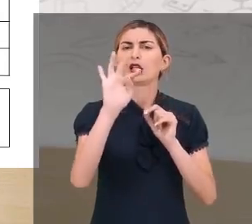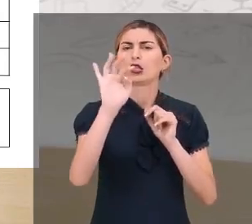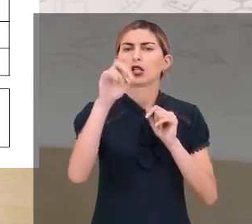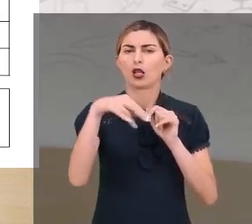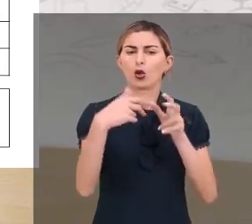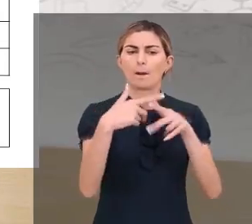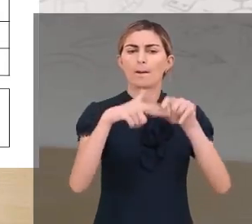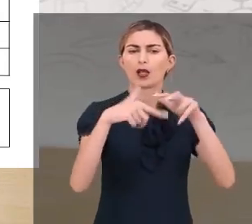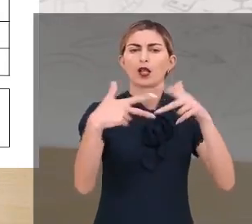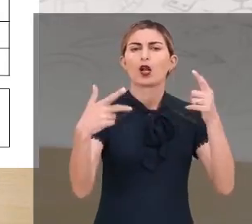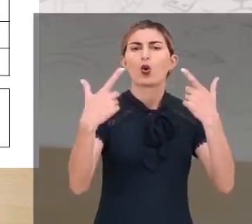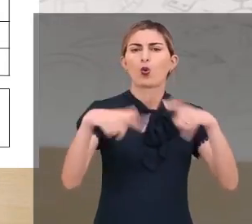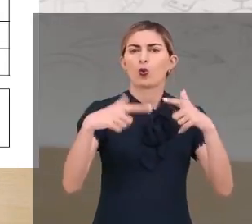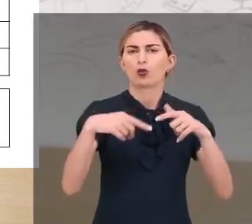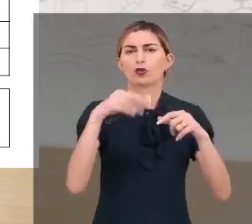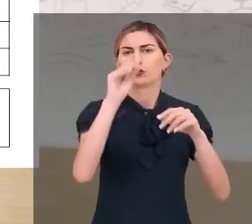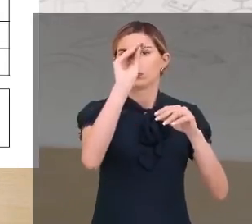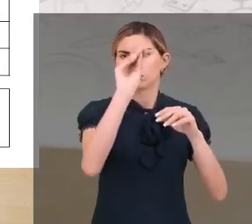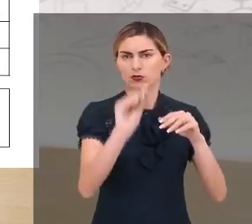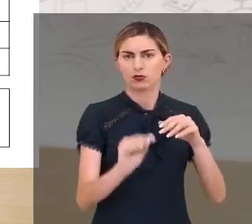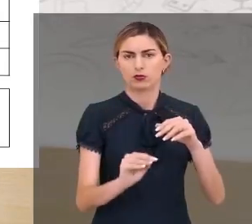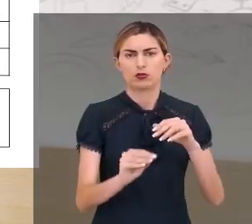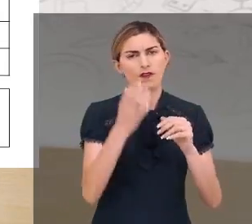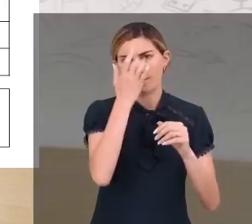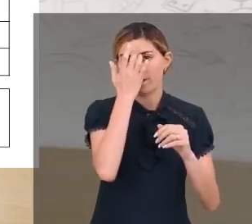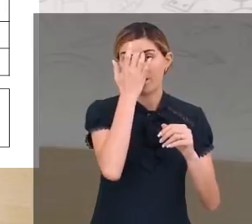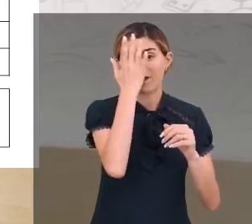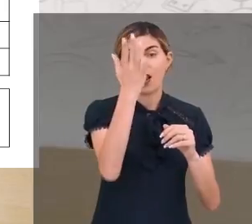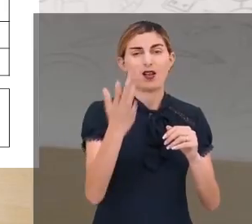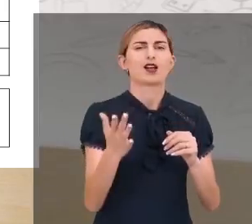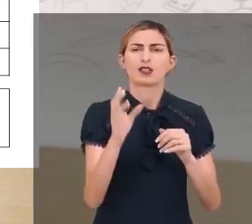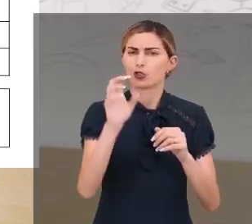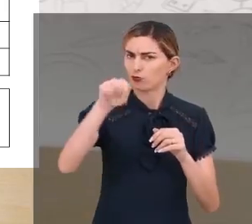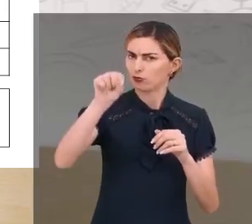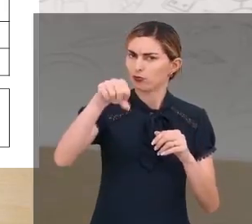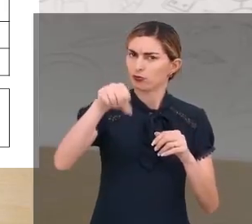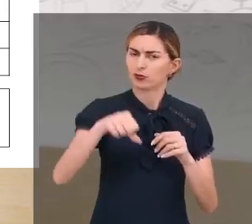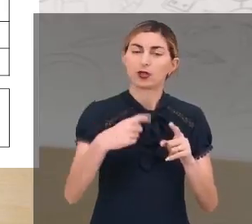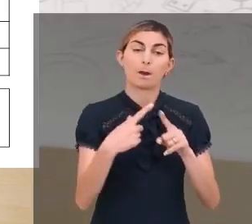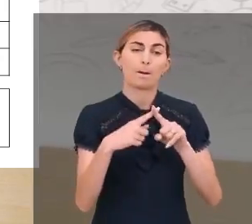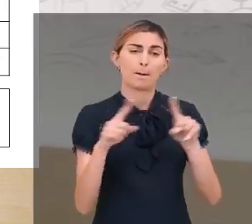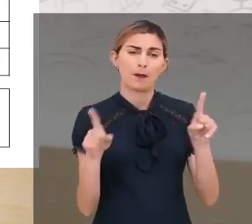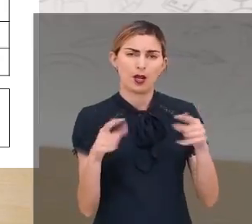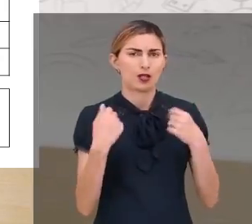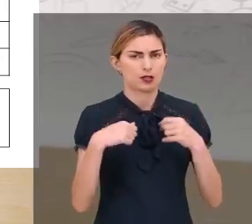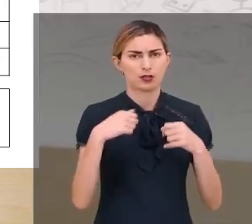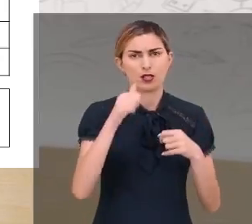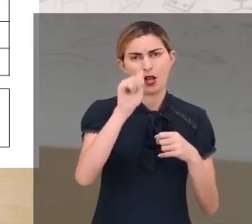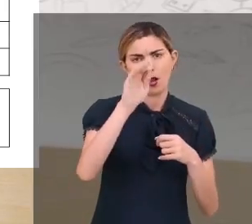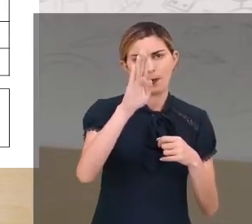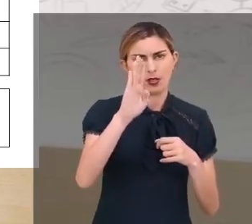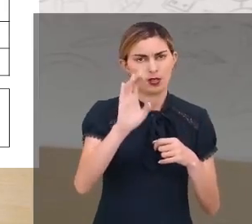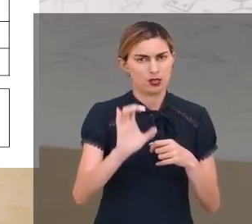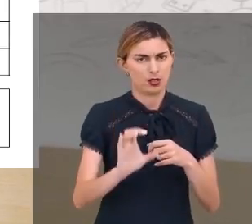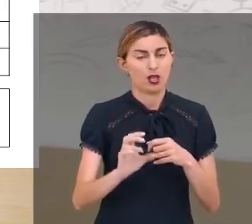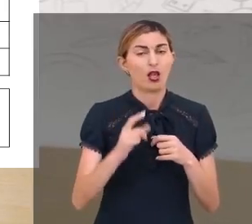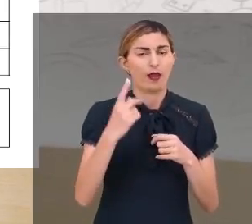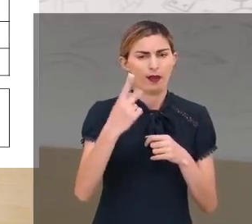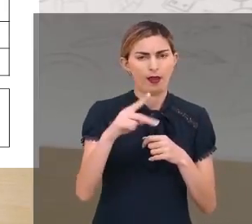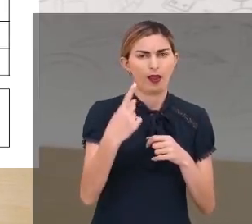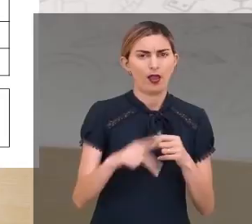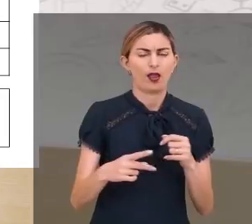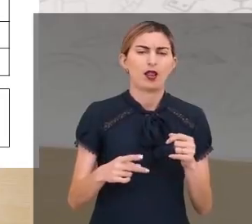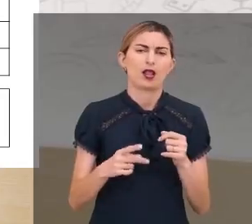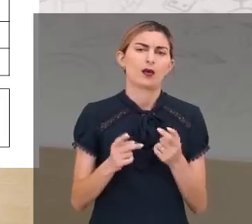aquele item, para aquele material. É fácil de ser utilizado, sim. Porém, a codificação